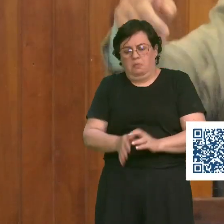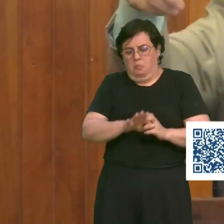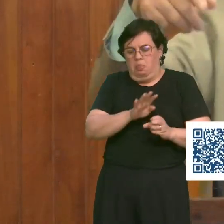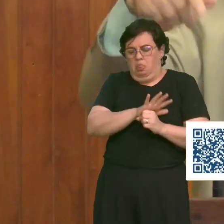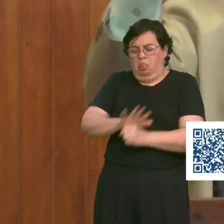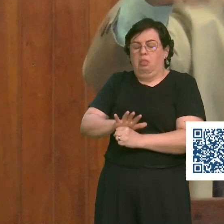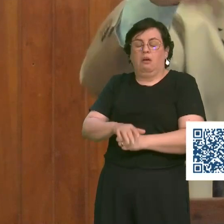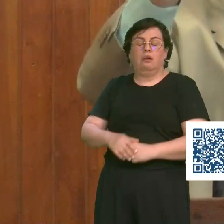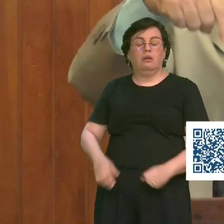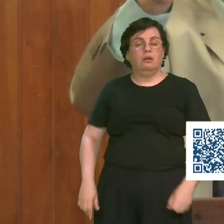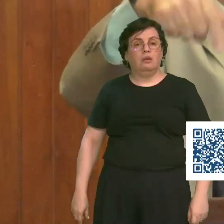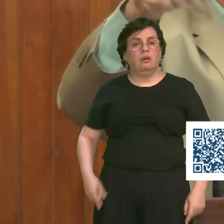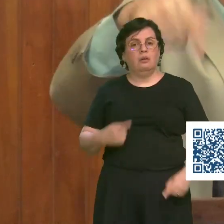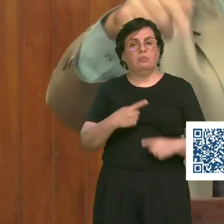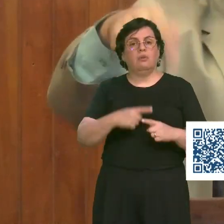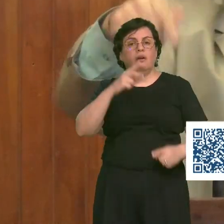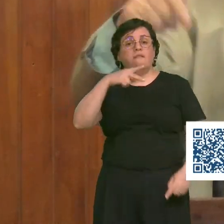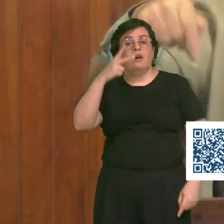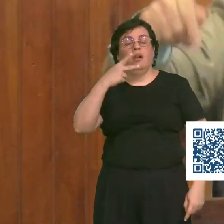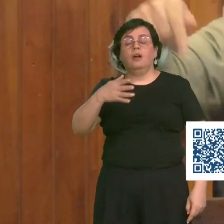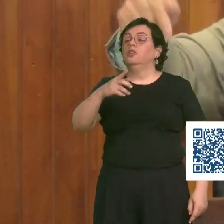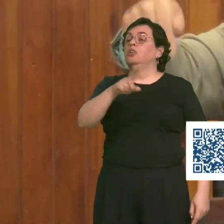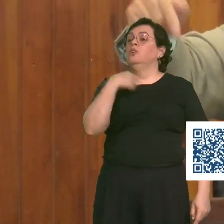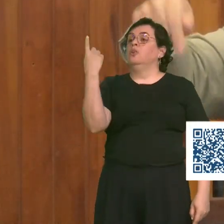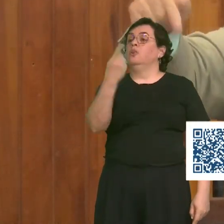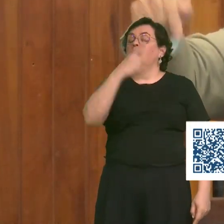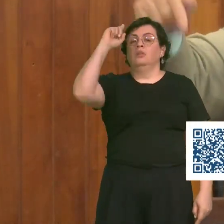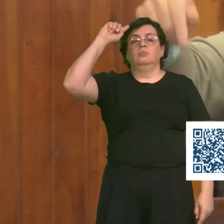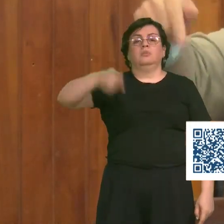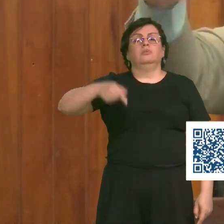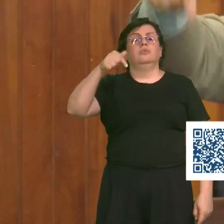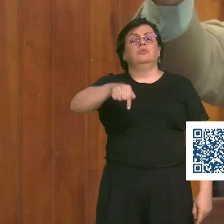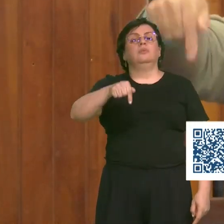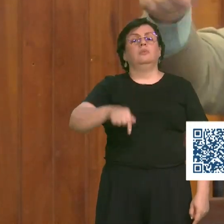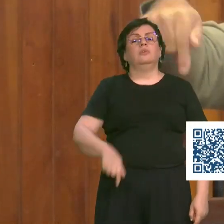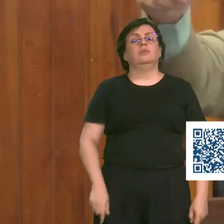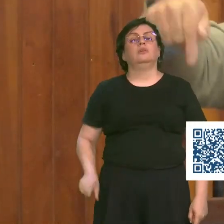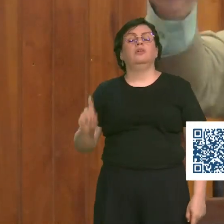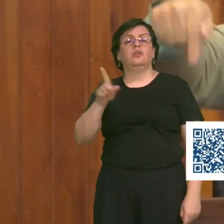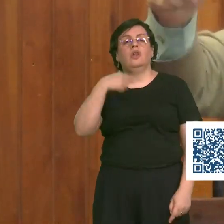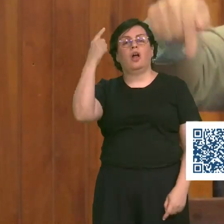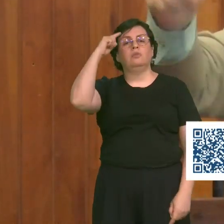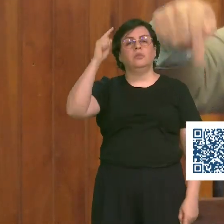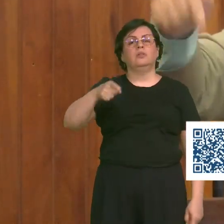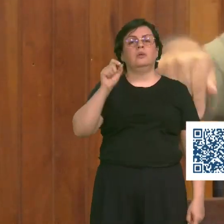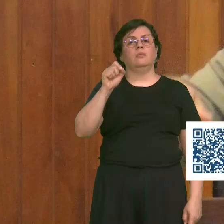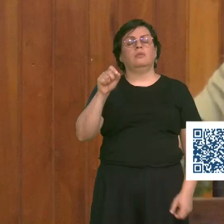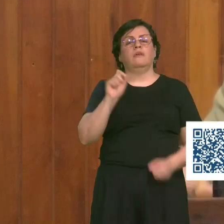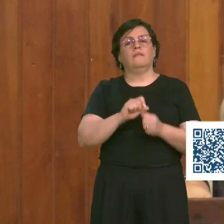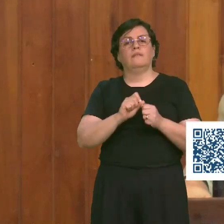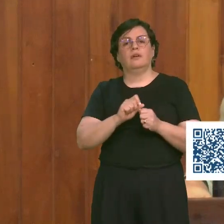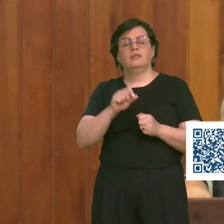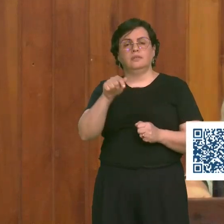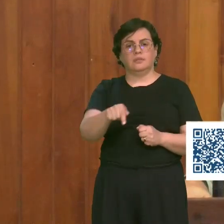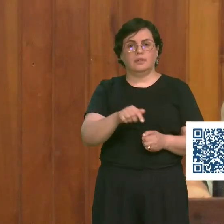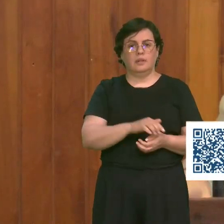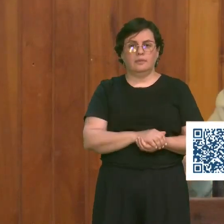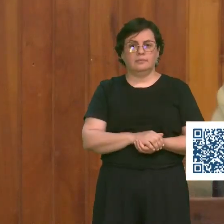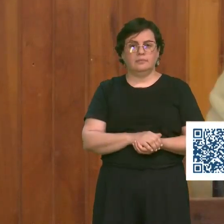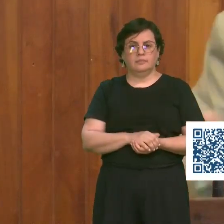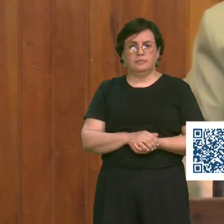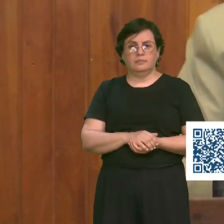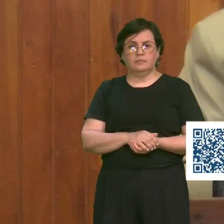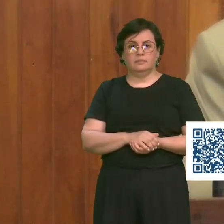para dizer ó nós mandamos isso aqui nós determinamos aqui o que vai ser feito aqui